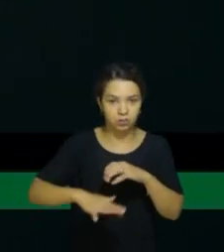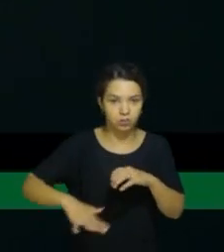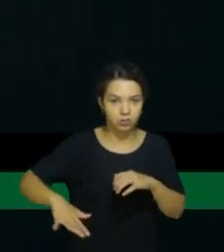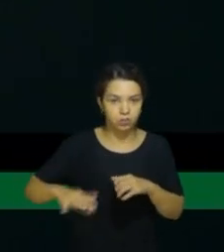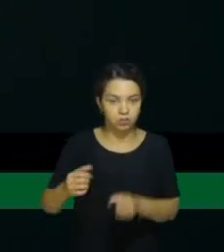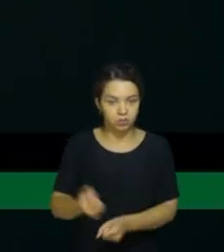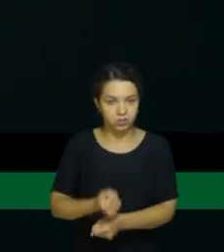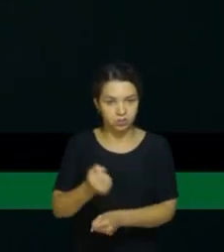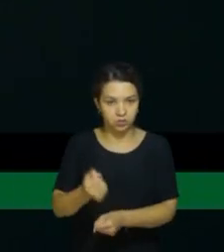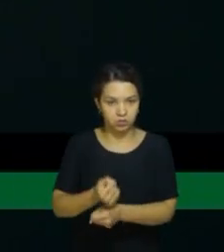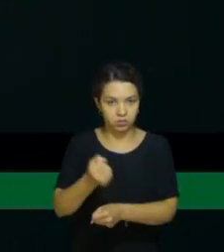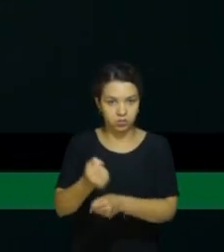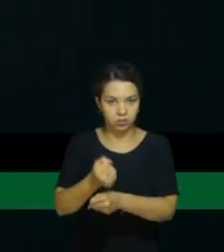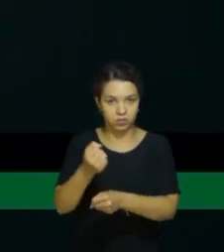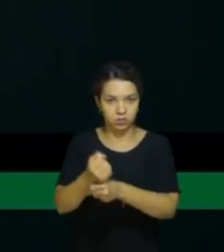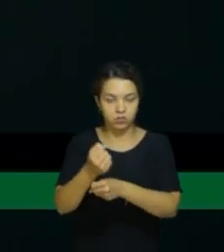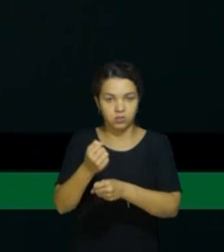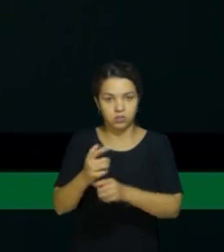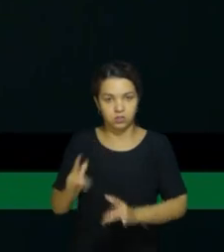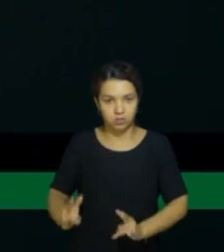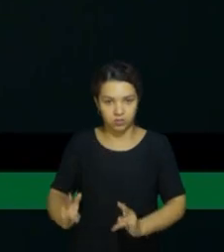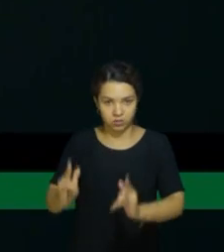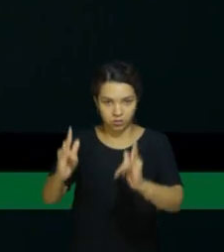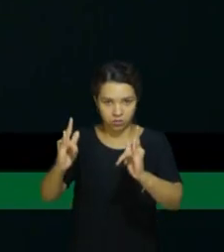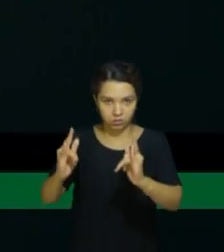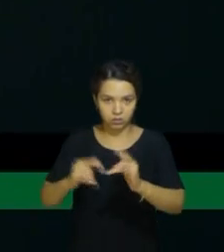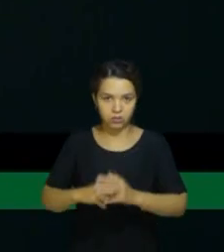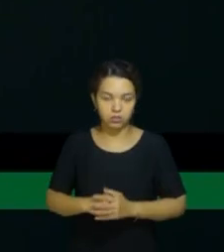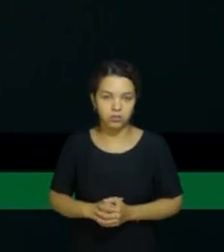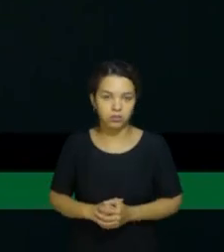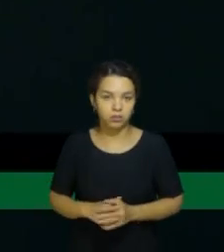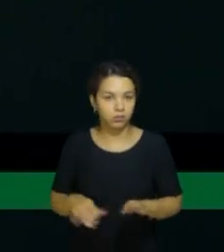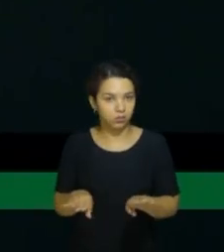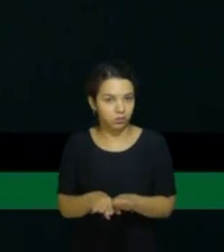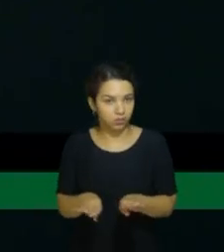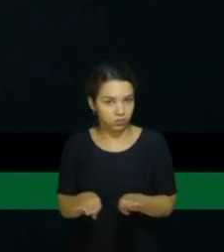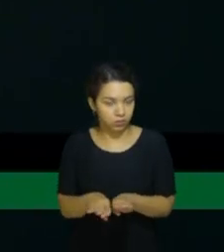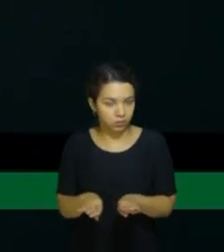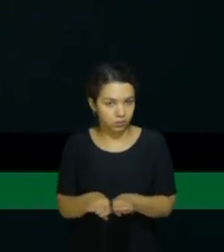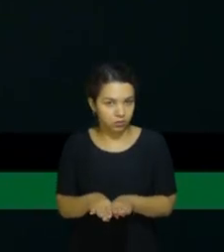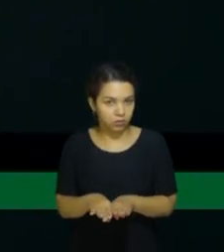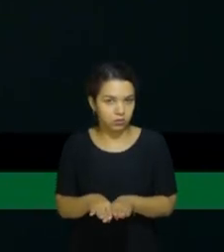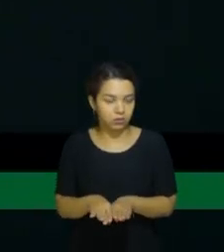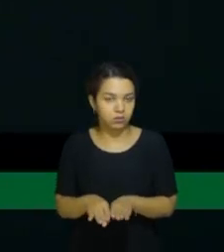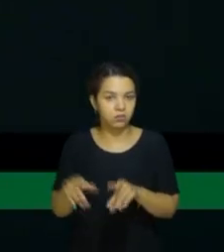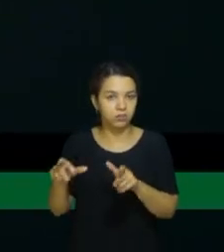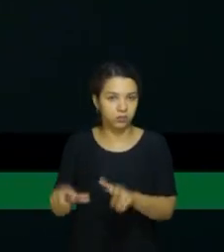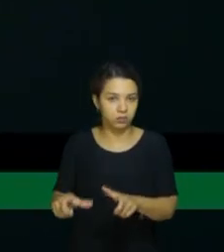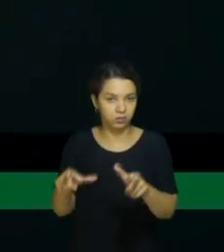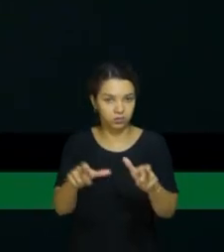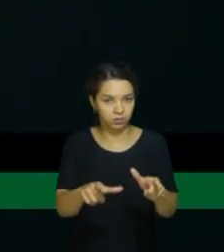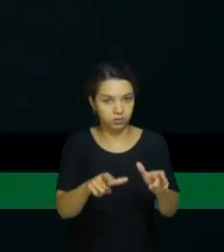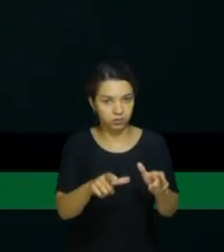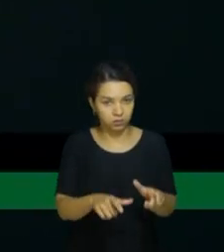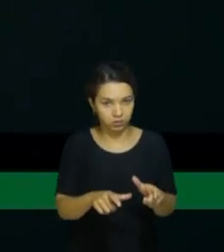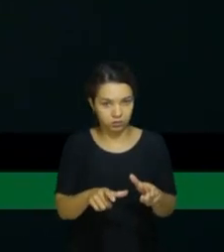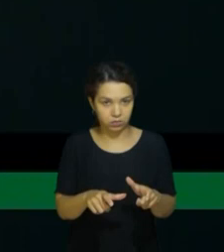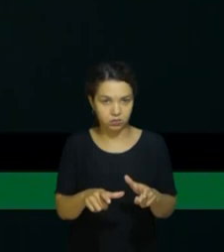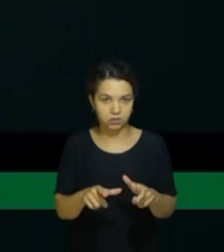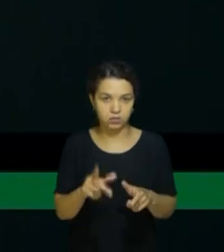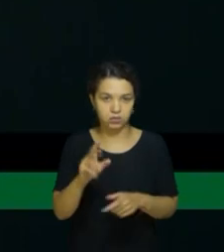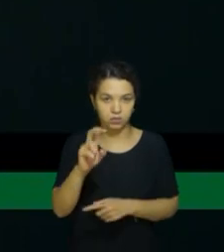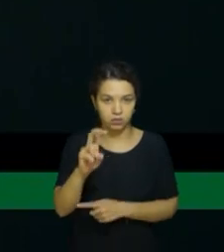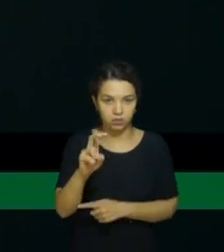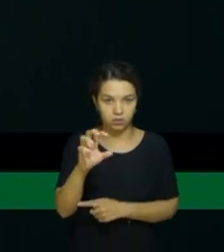construções e naquela que no mínimo atingem a 500